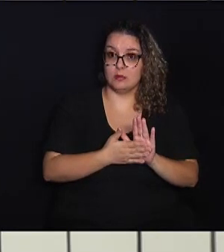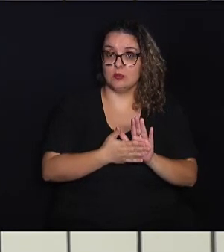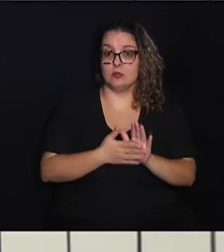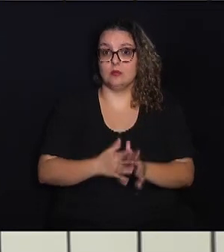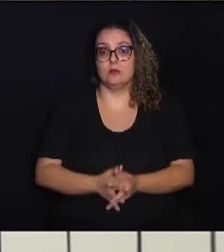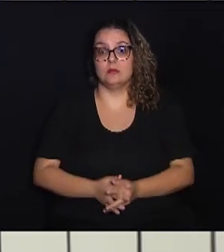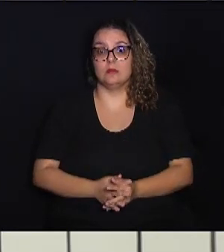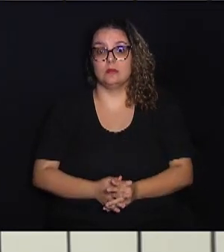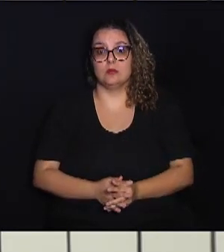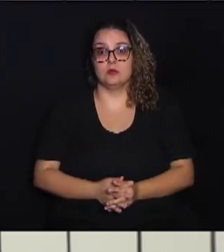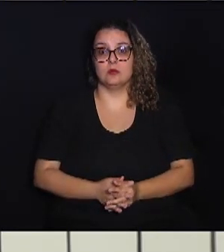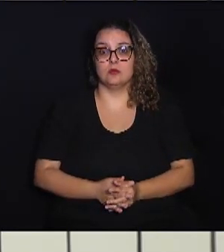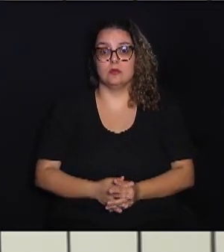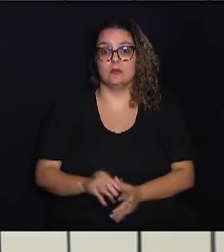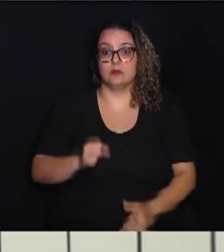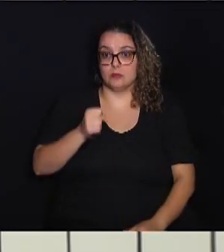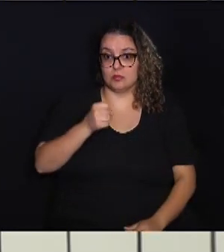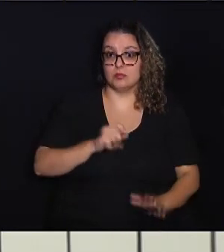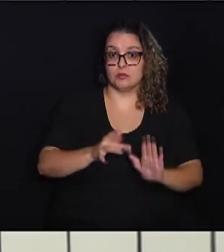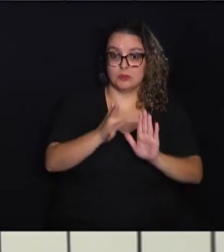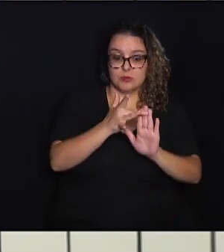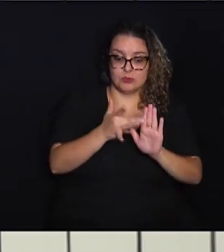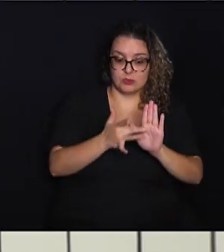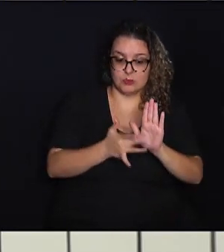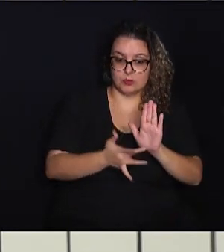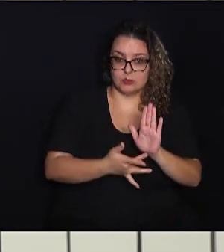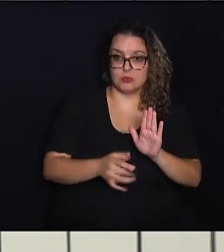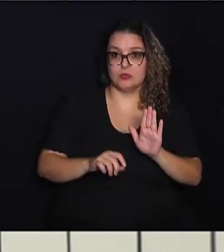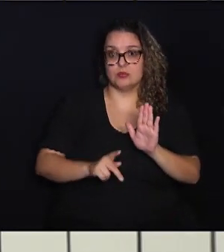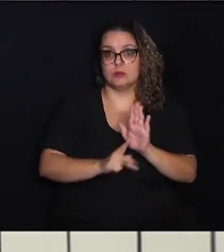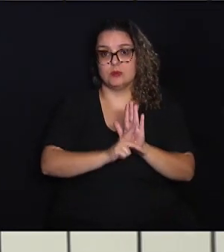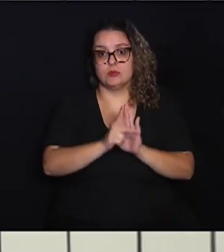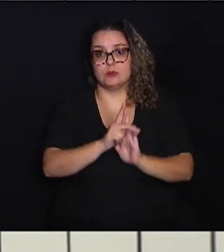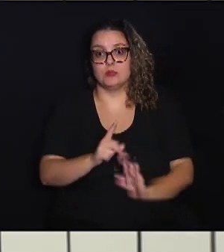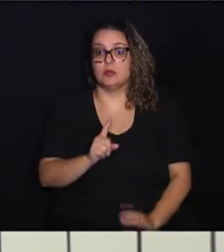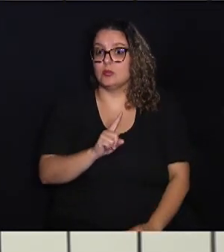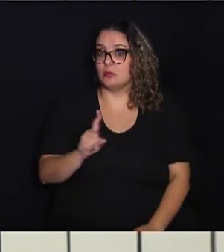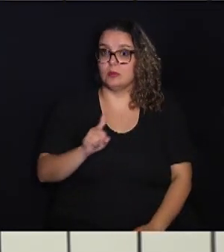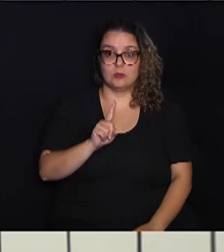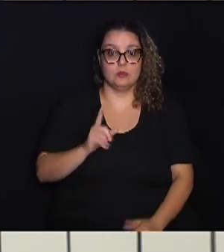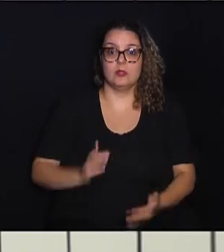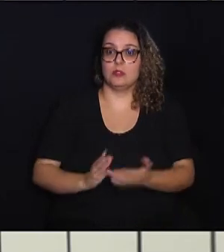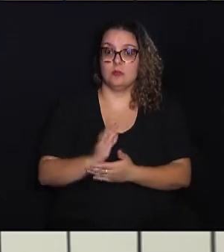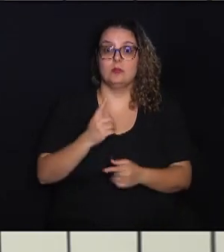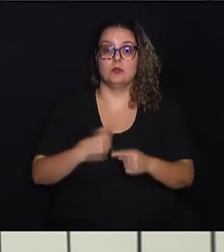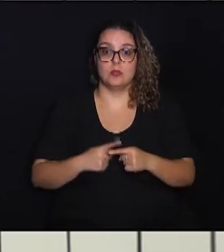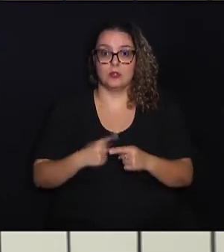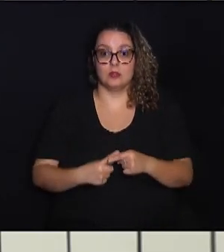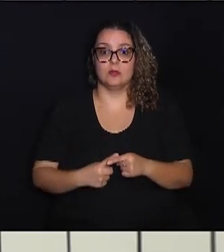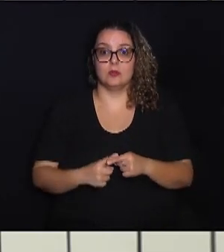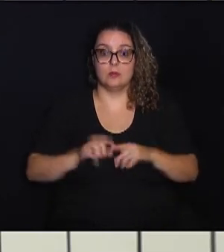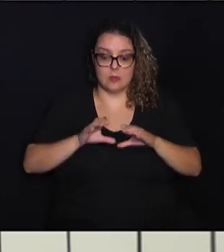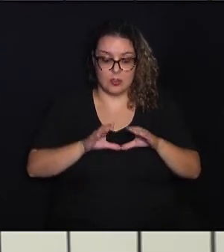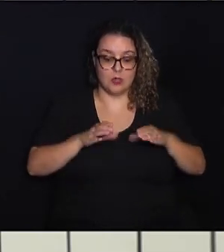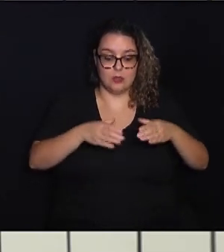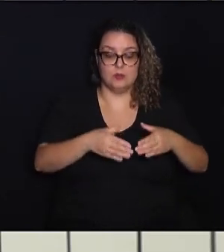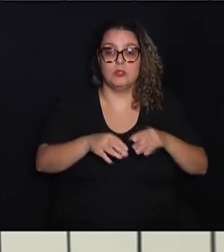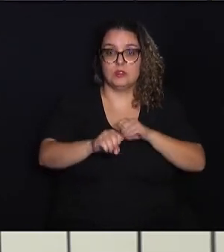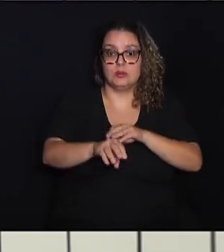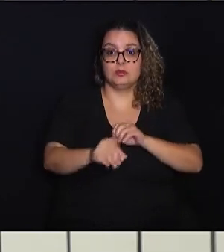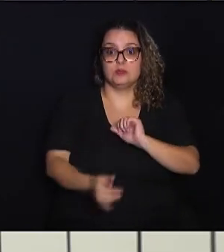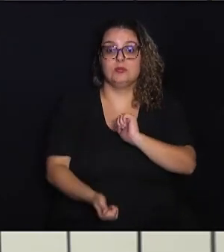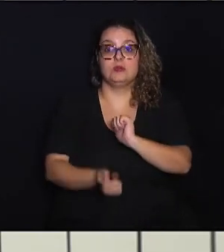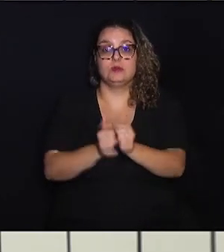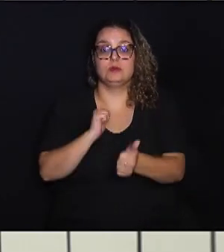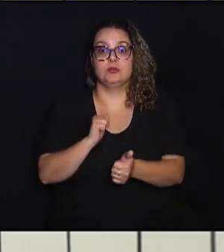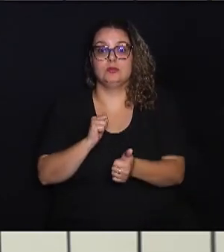aí, na verdade, dos 8 projetos da pauta, um que não foi aprovado. Por quê? A Comissão de Educação e